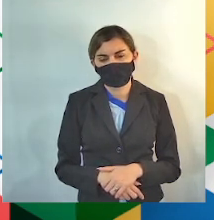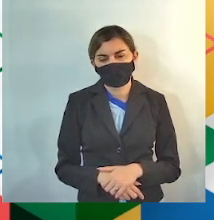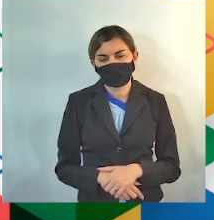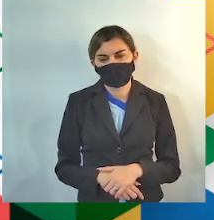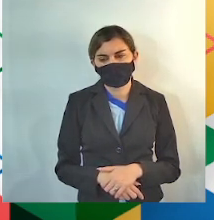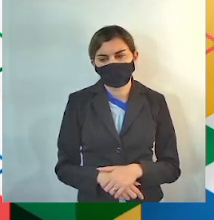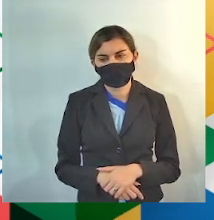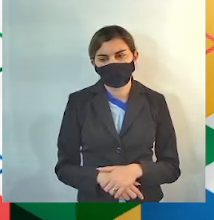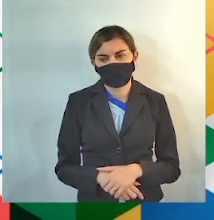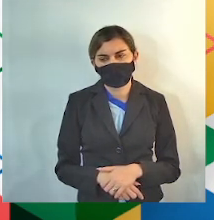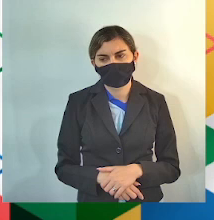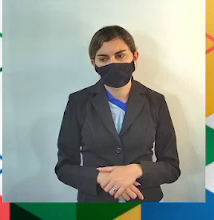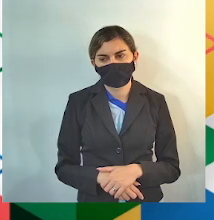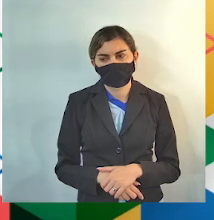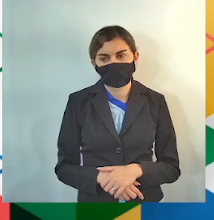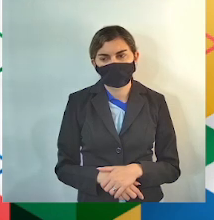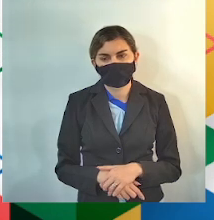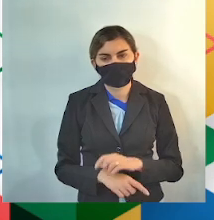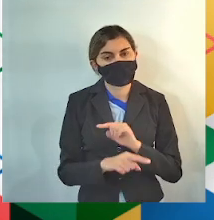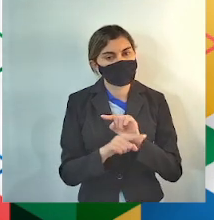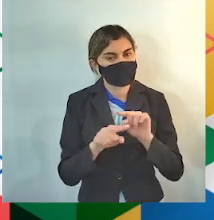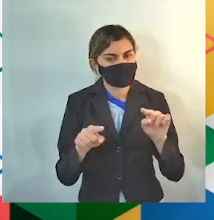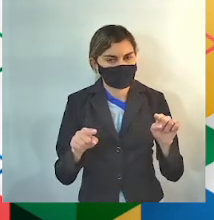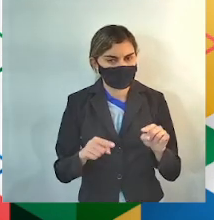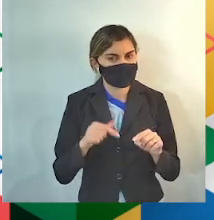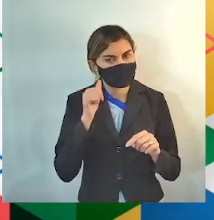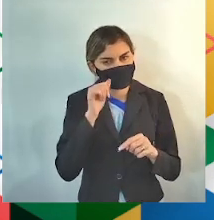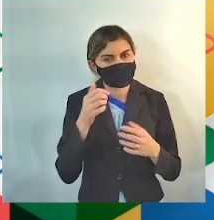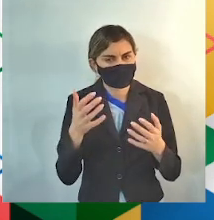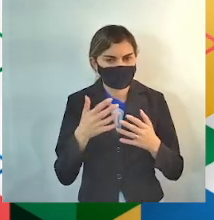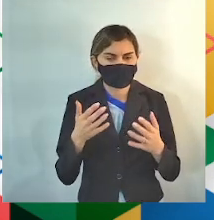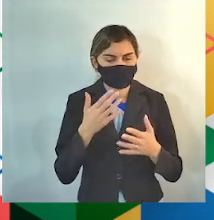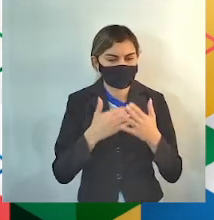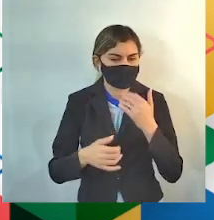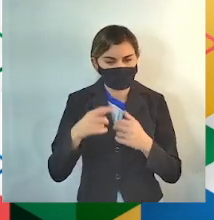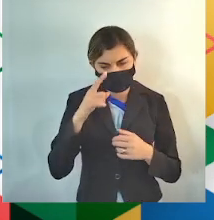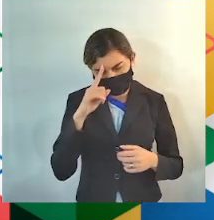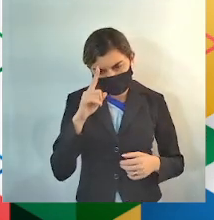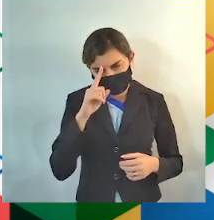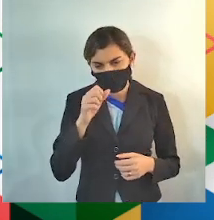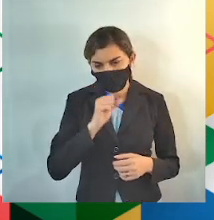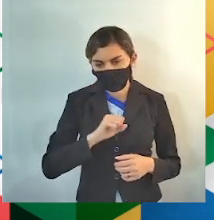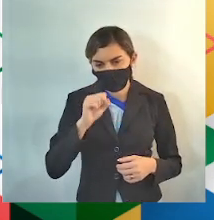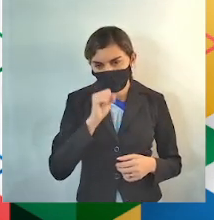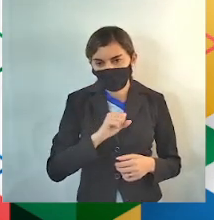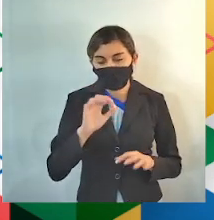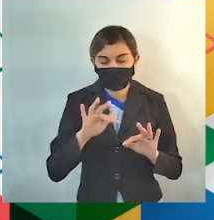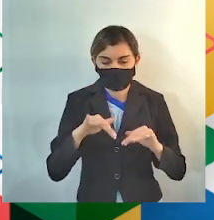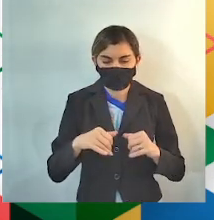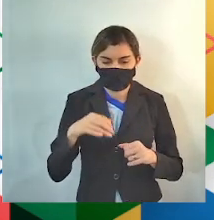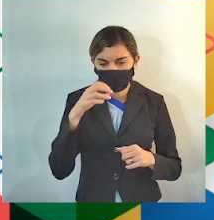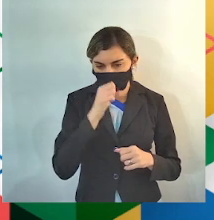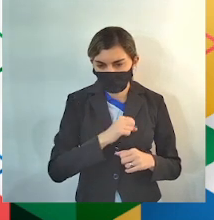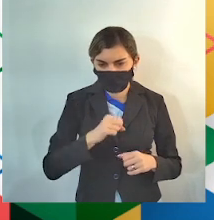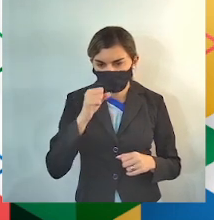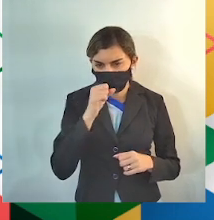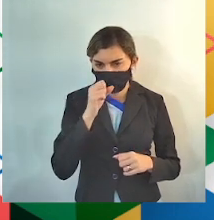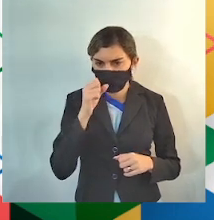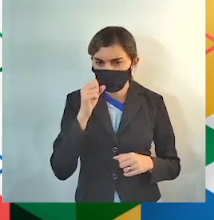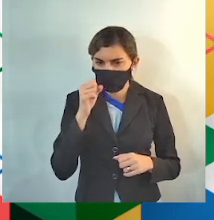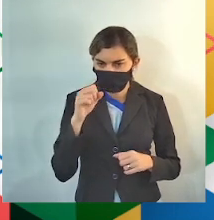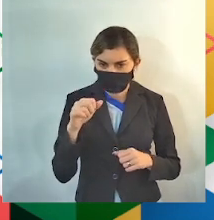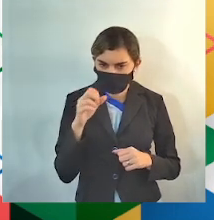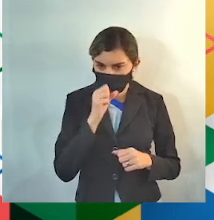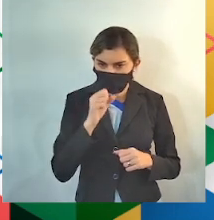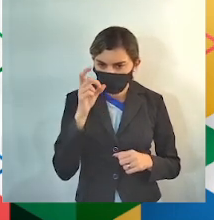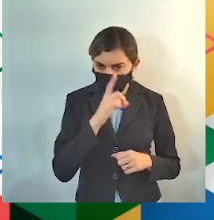eats barbecue. Ela come um sorvete todos os dias e nos finais de semana ela come churrasco.